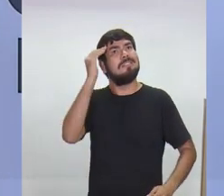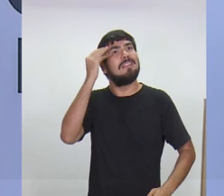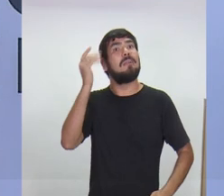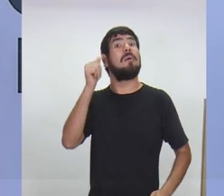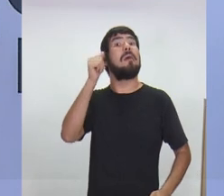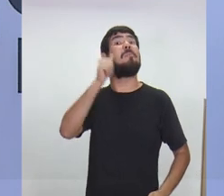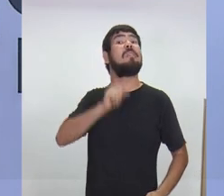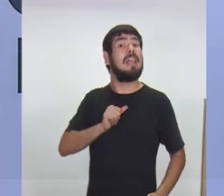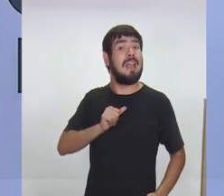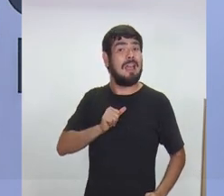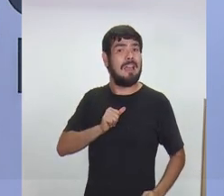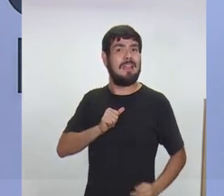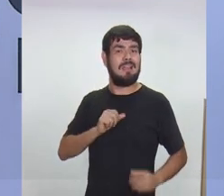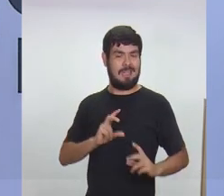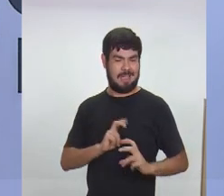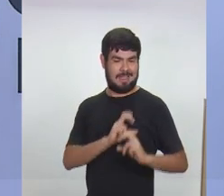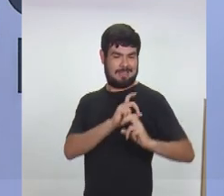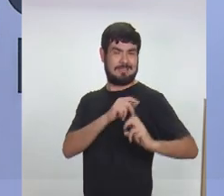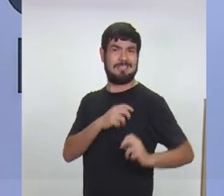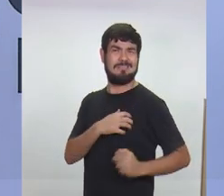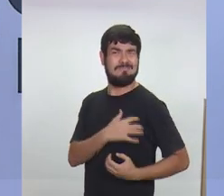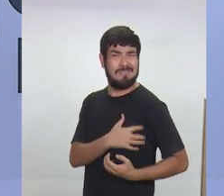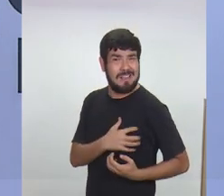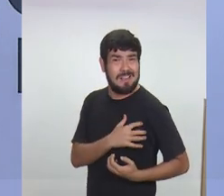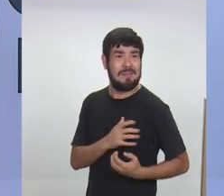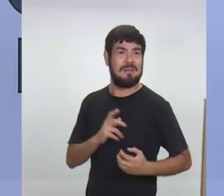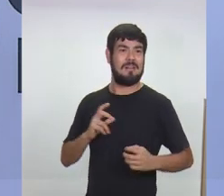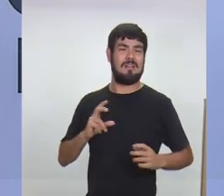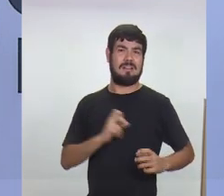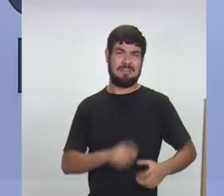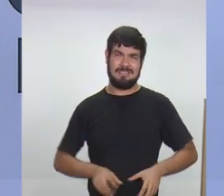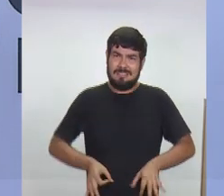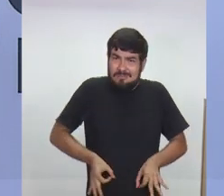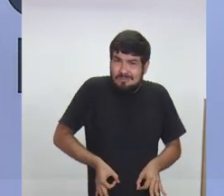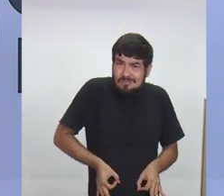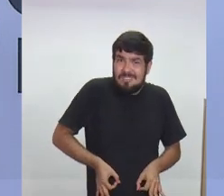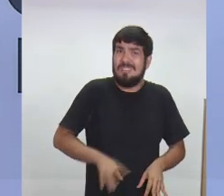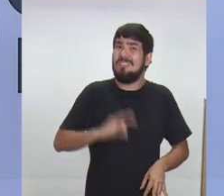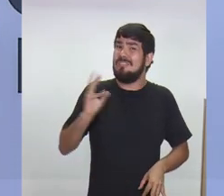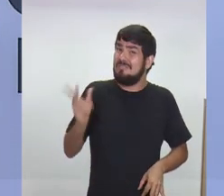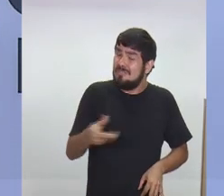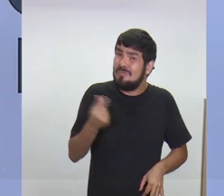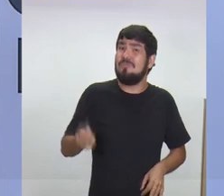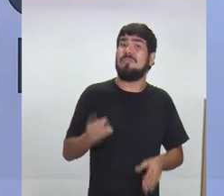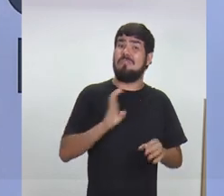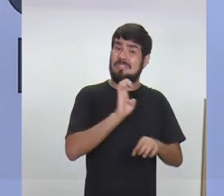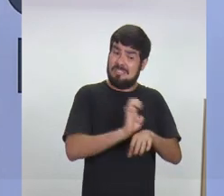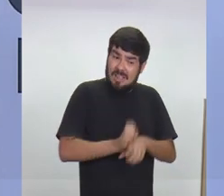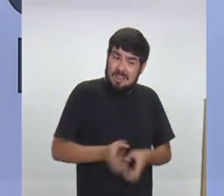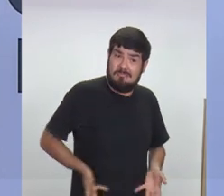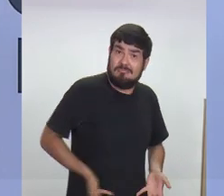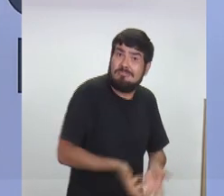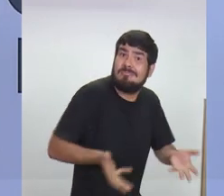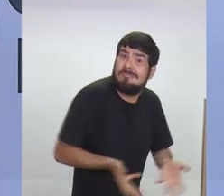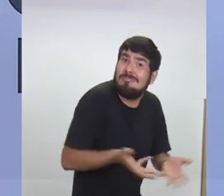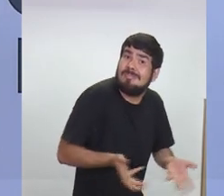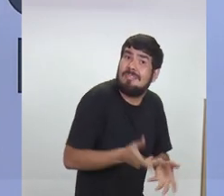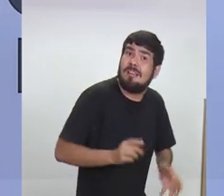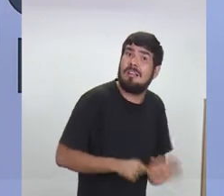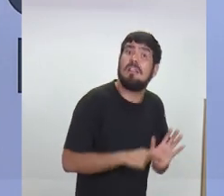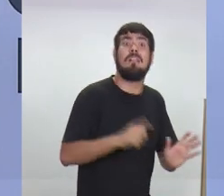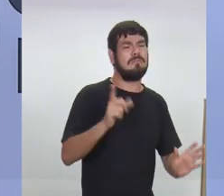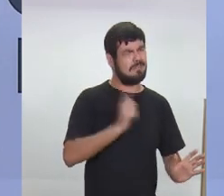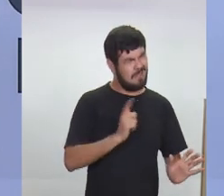o câncer de mama colo do útero todas as situações elas têm que ser ofertada pelo estado no dia pra vocês nós temos